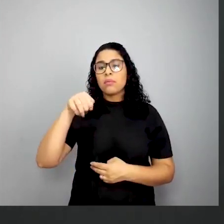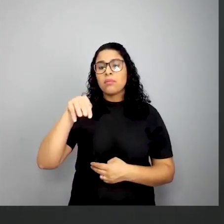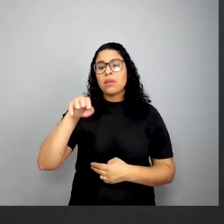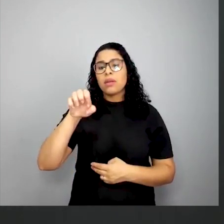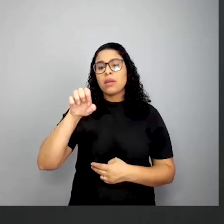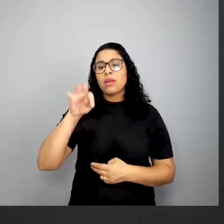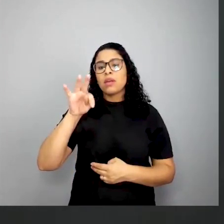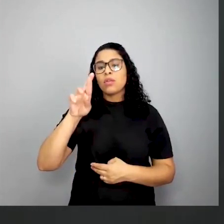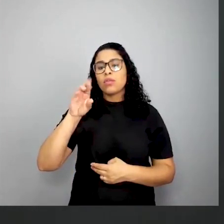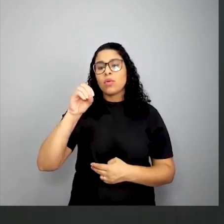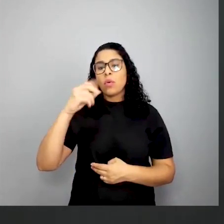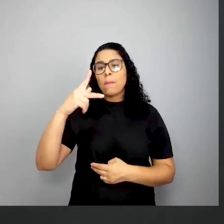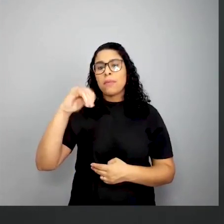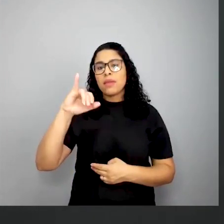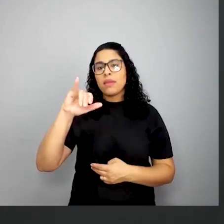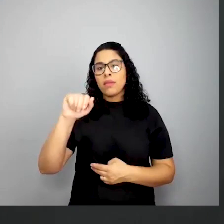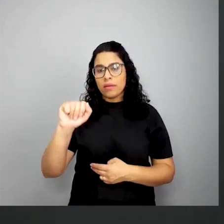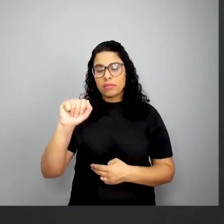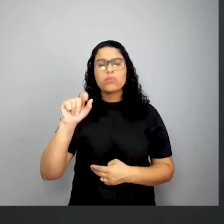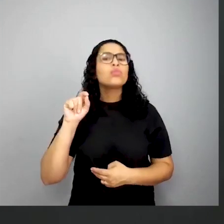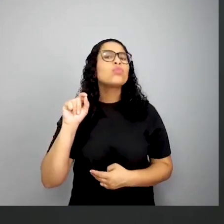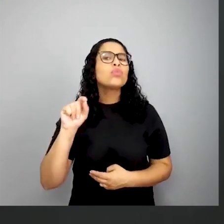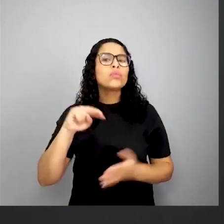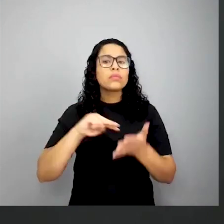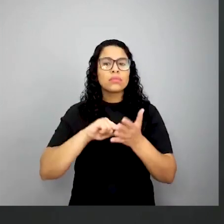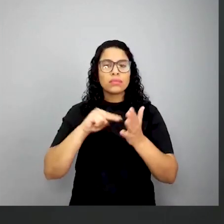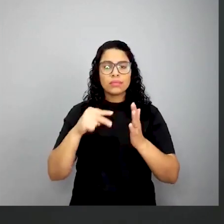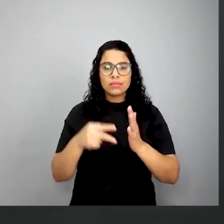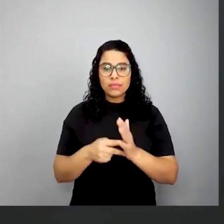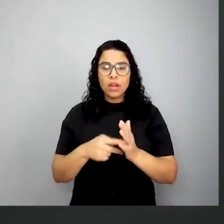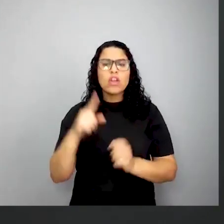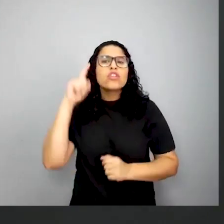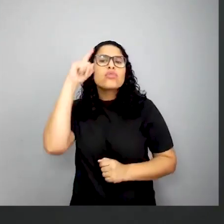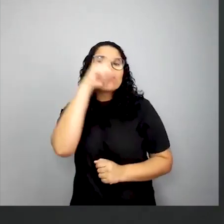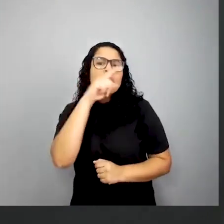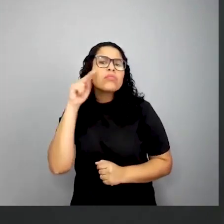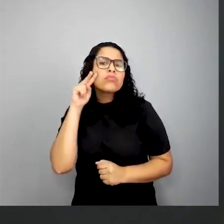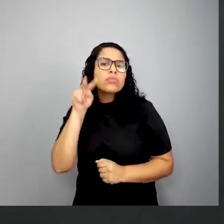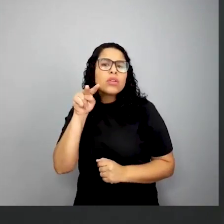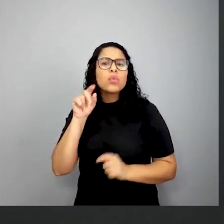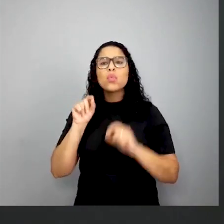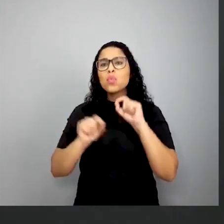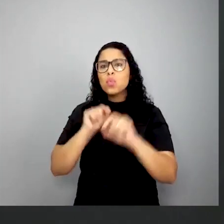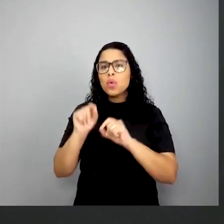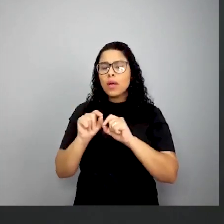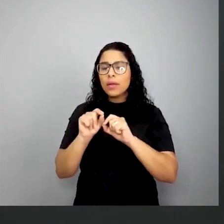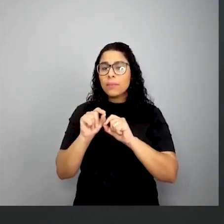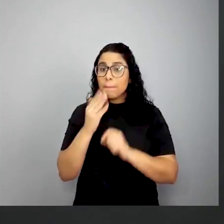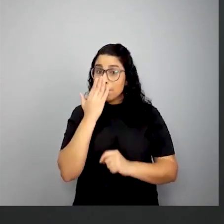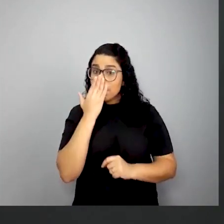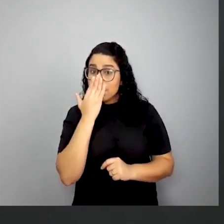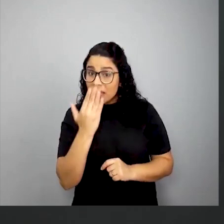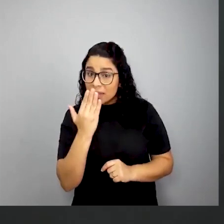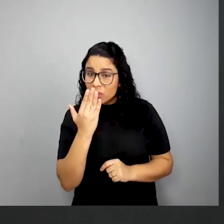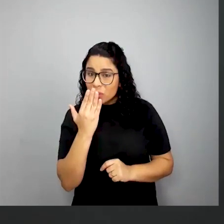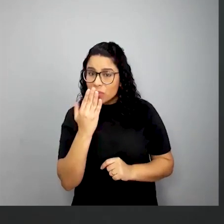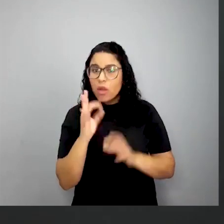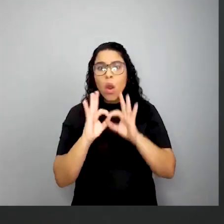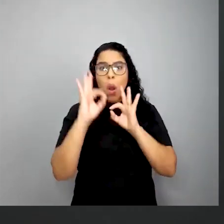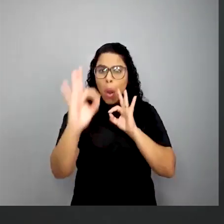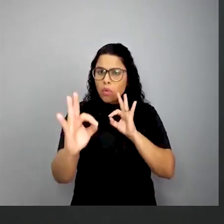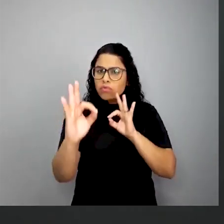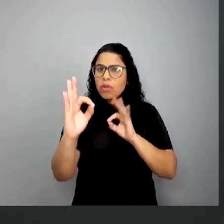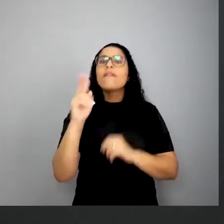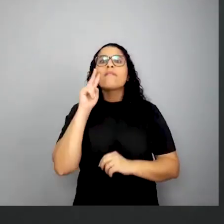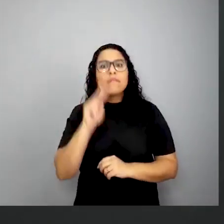o olho hipermétrope tem para enxergar? A dificuldade dele é enxergar de perto. De longe, ele enxerga